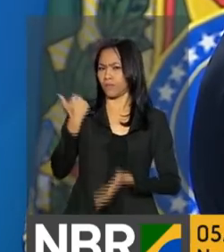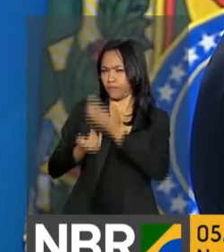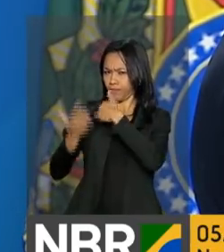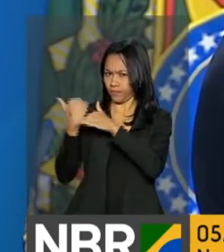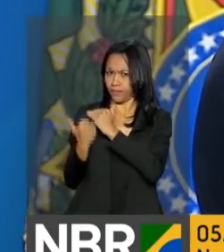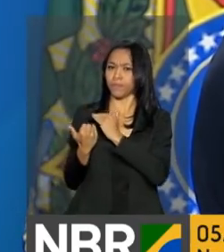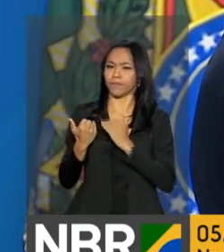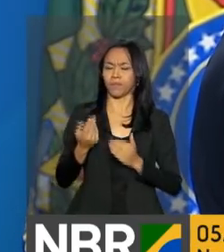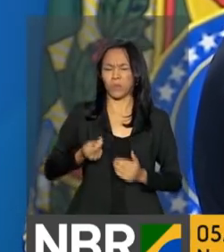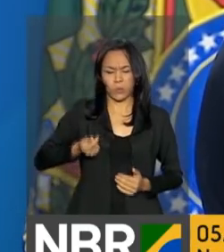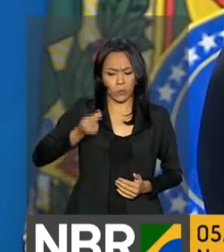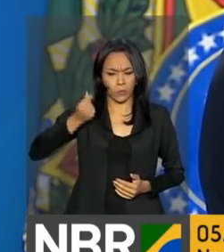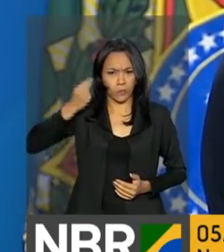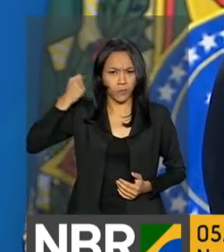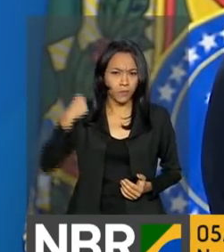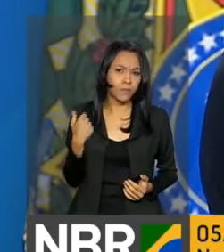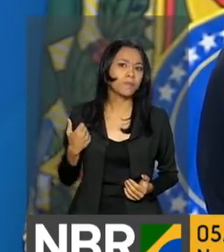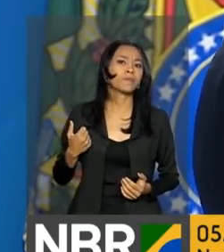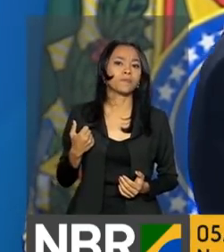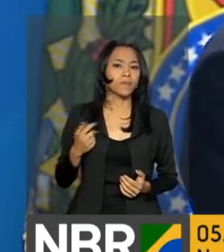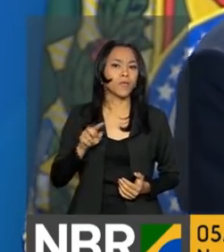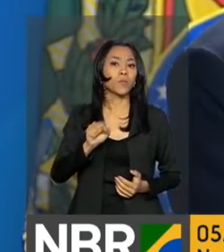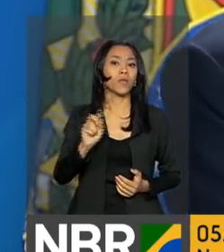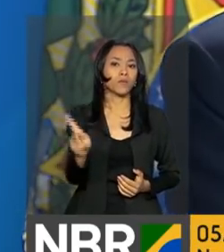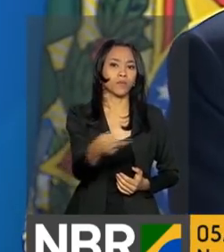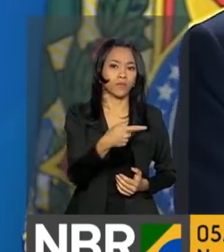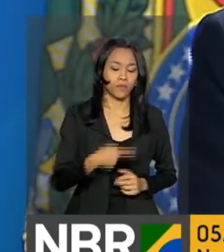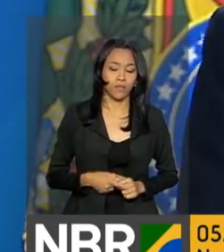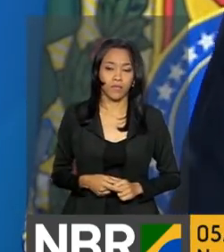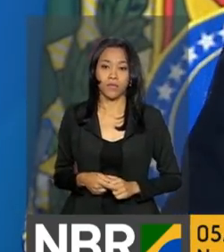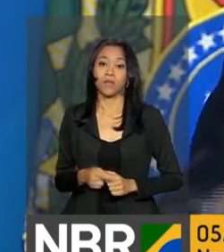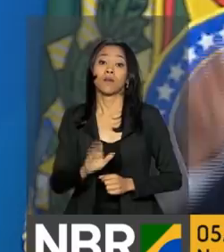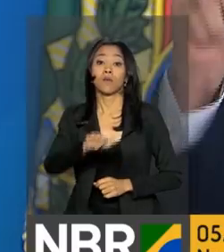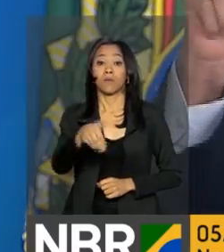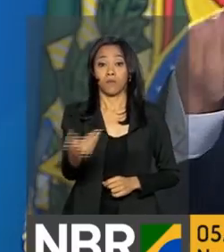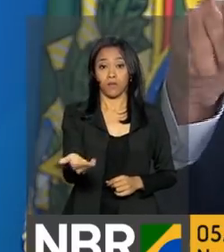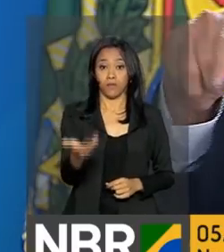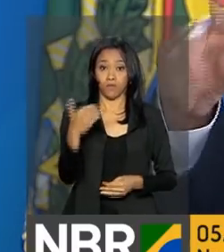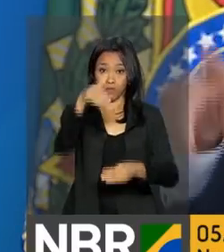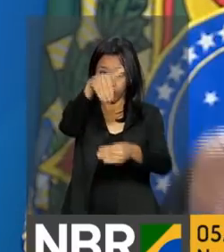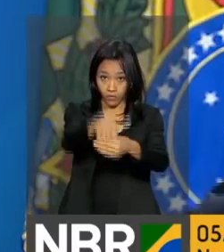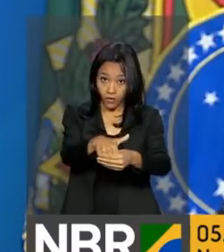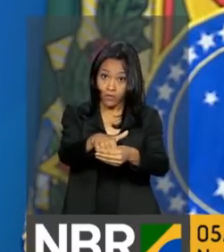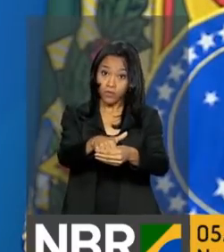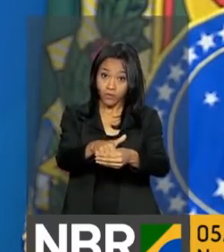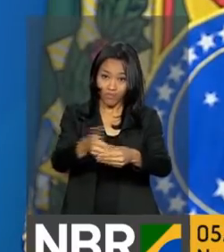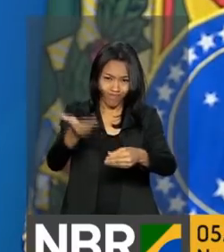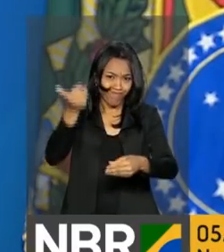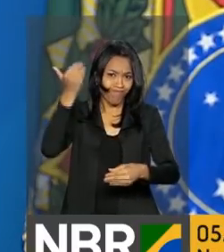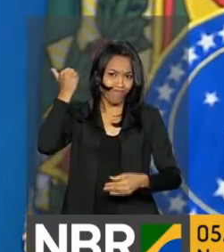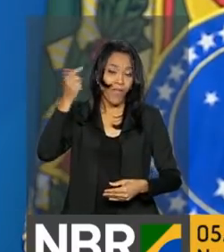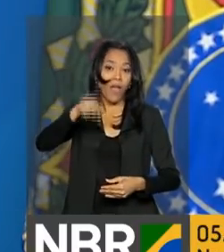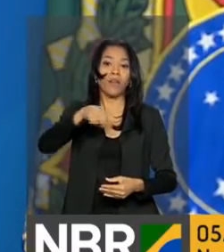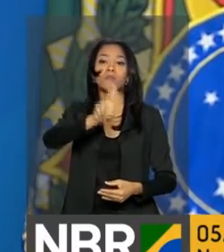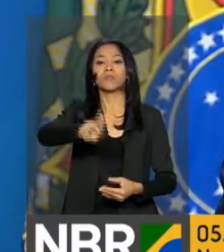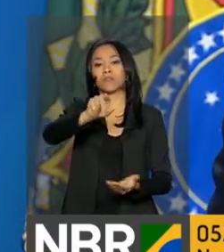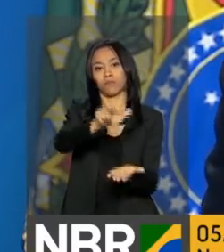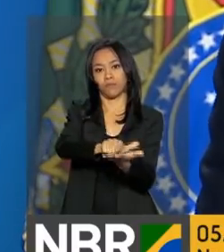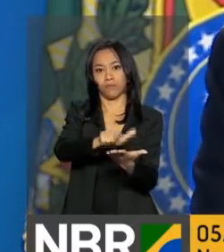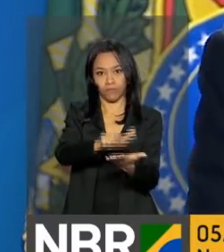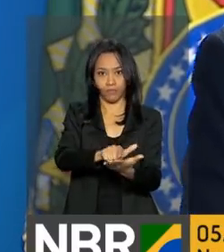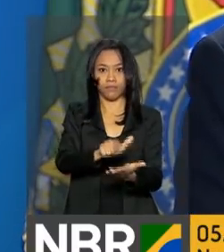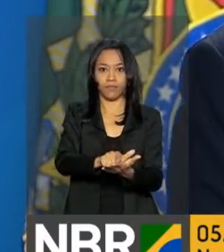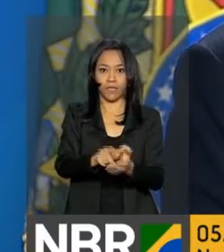passado mais remoto mais distante quando há o voto ainda era por papel dentro